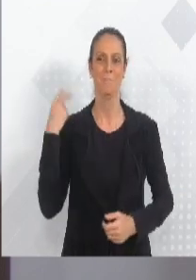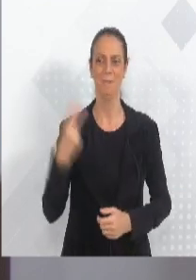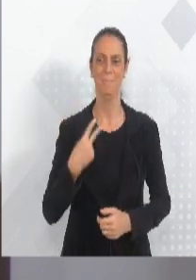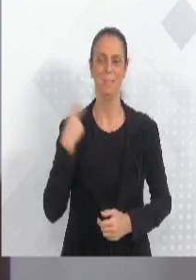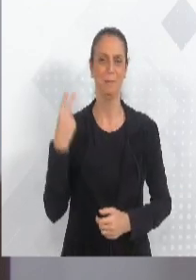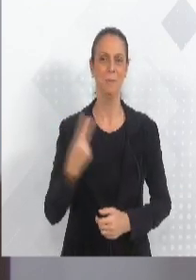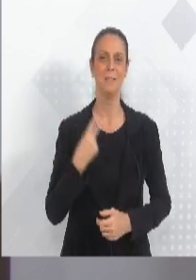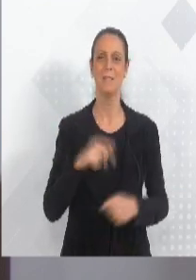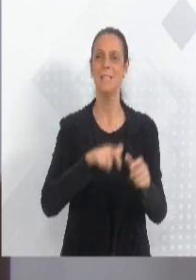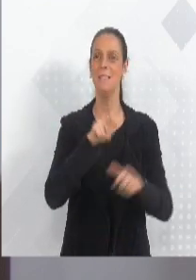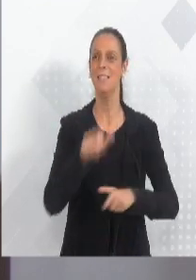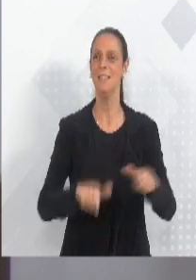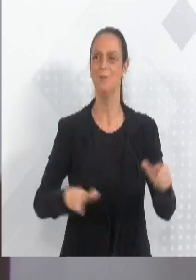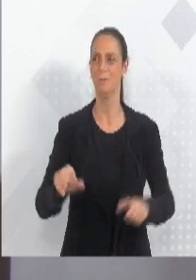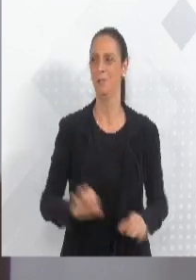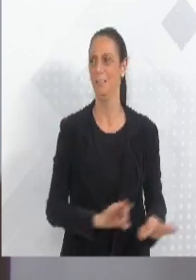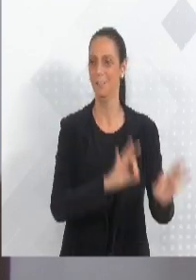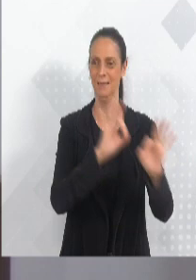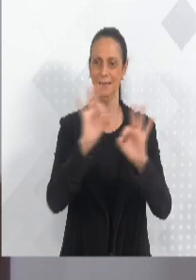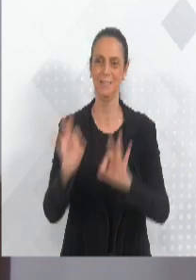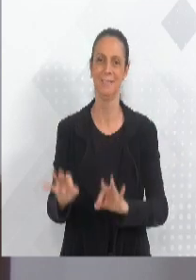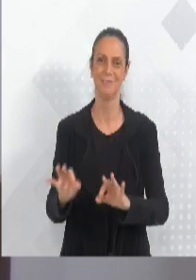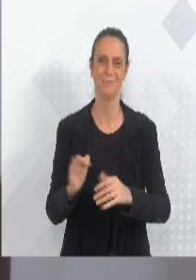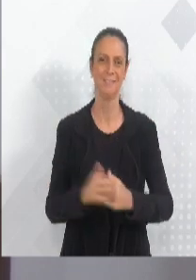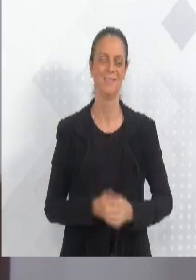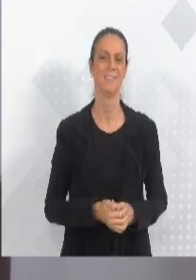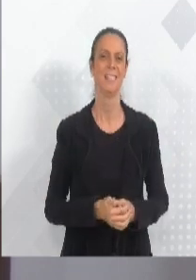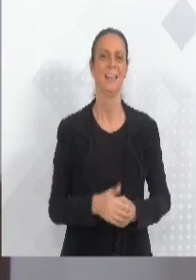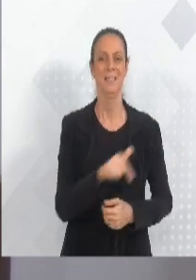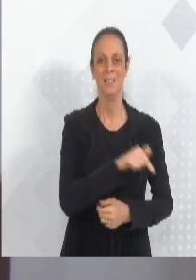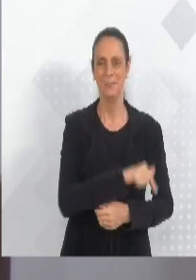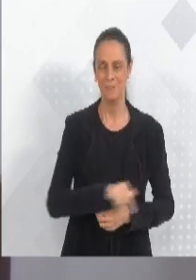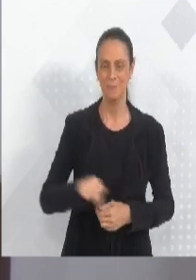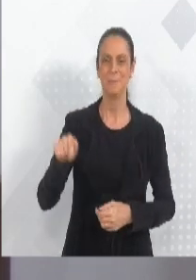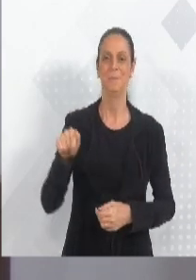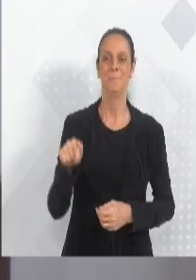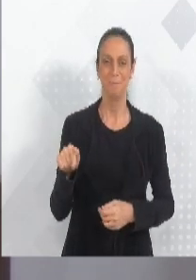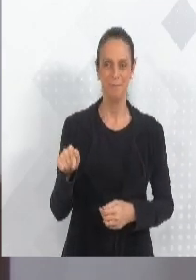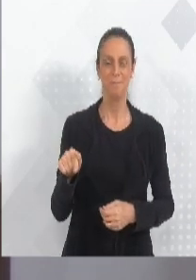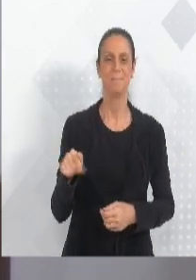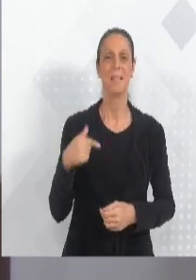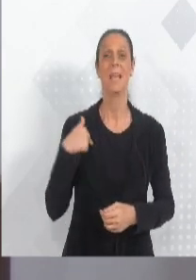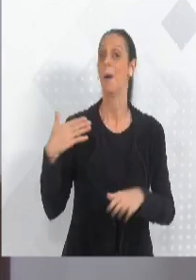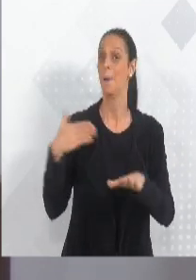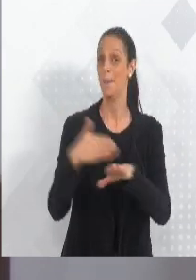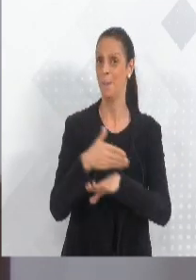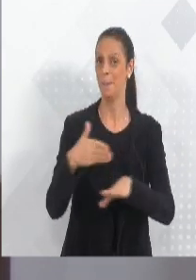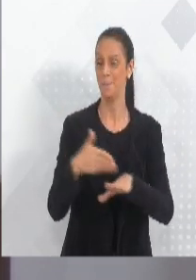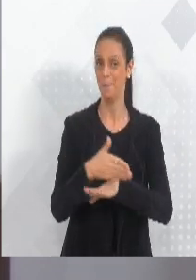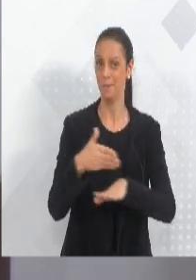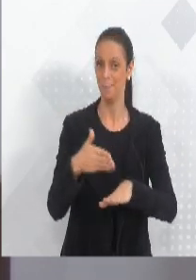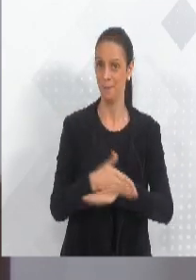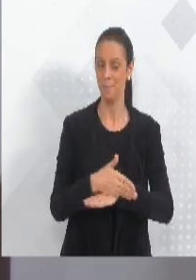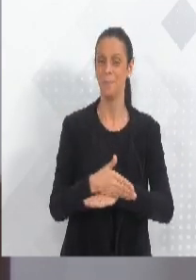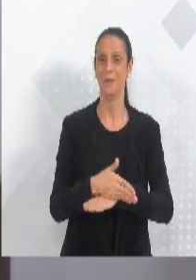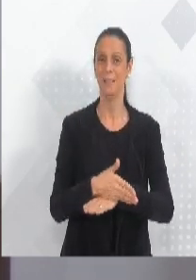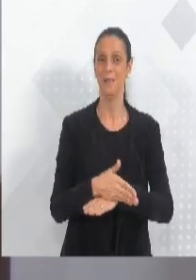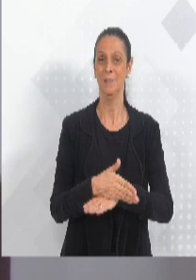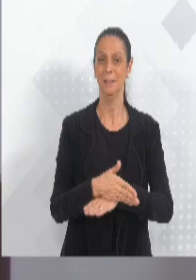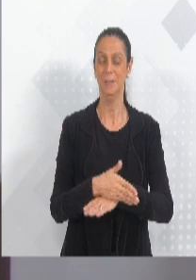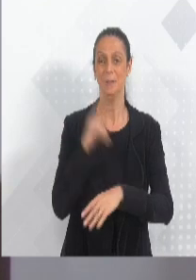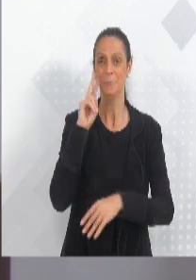nos assiste essa semana eu participei da assinatura de ordem de